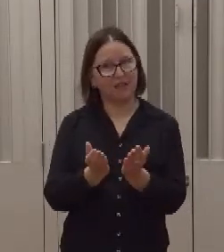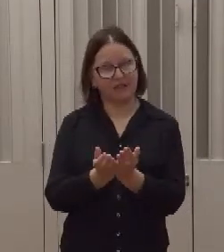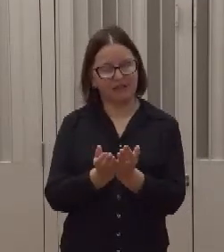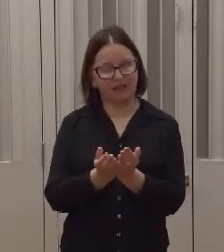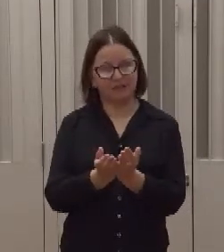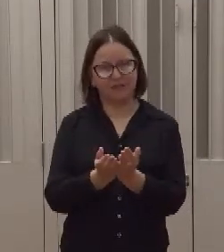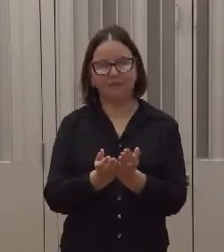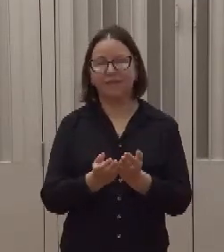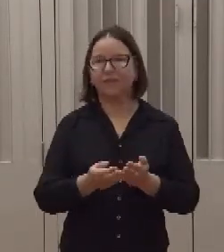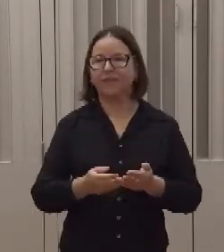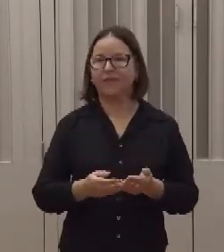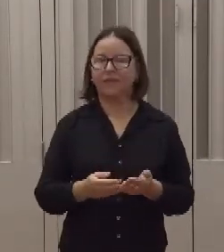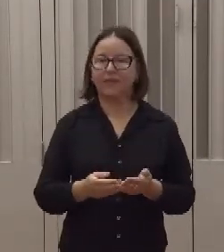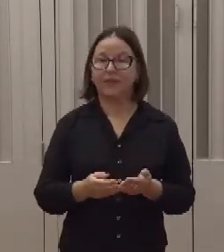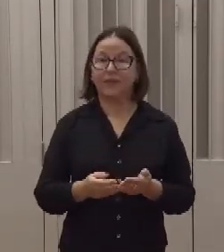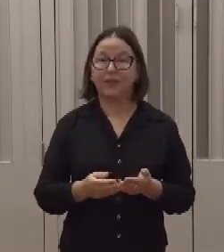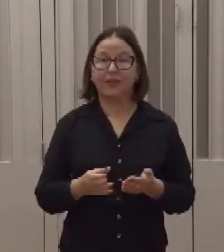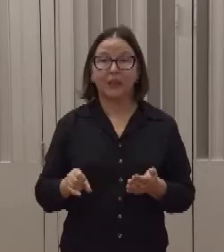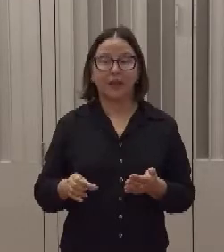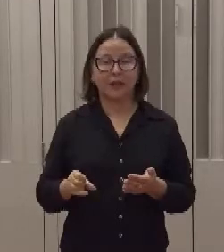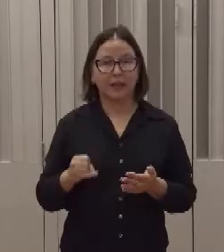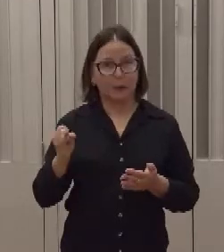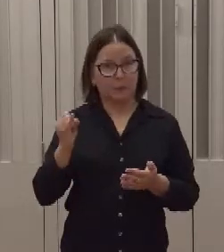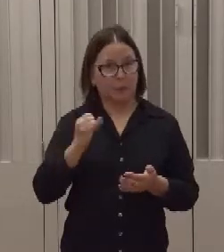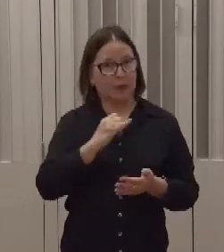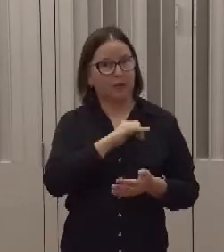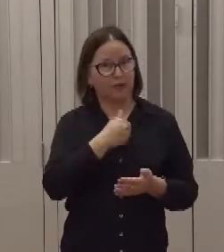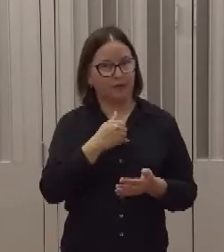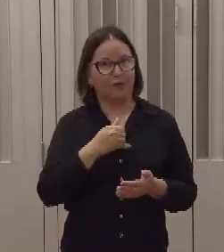é realmente a exortação que ele faz.